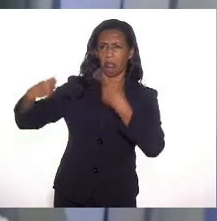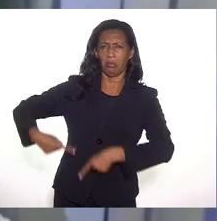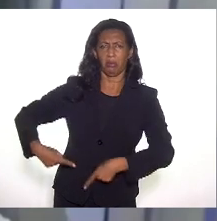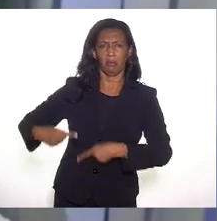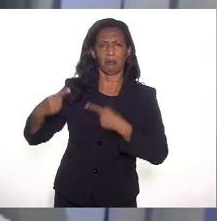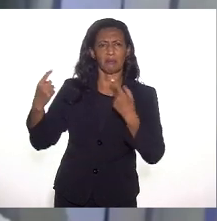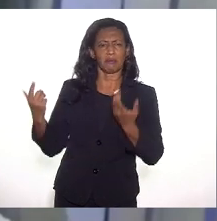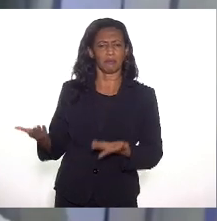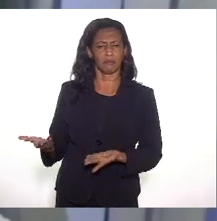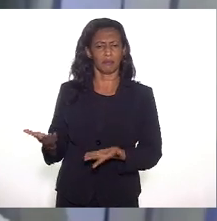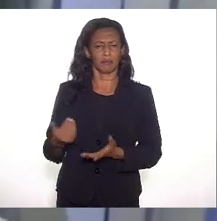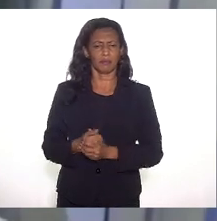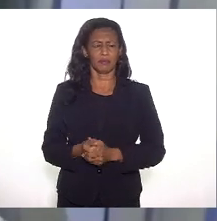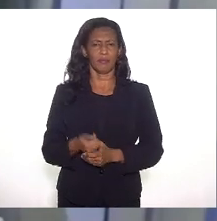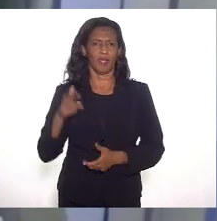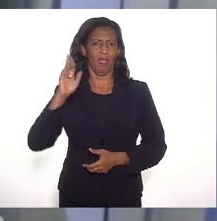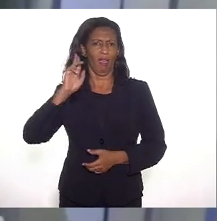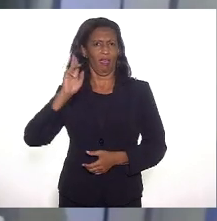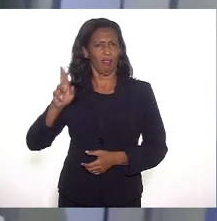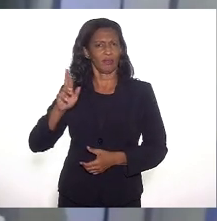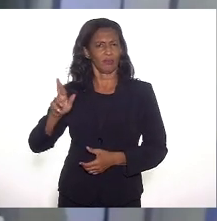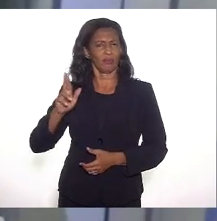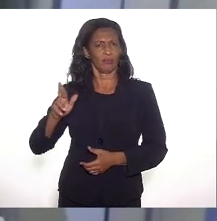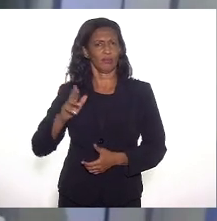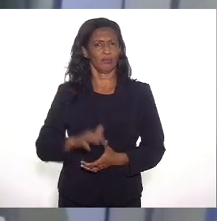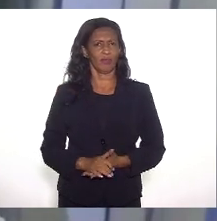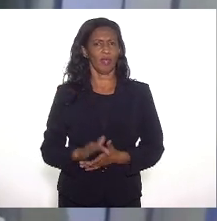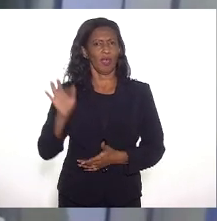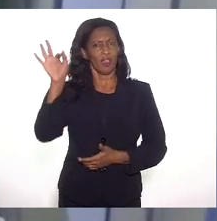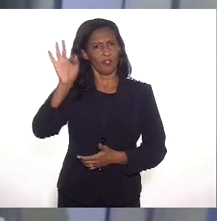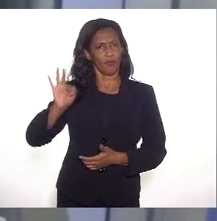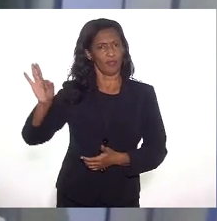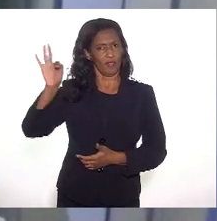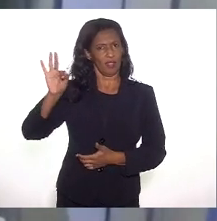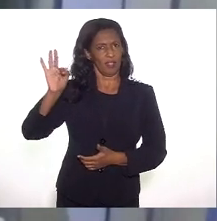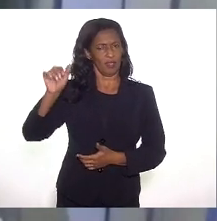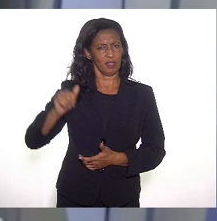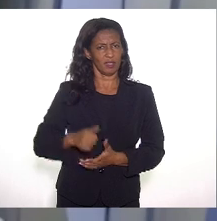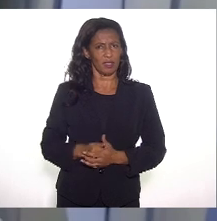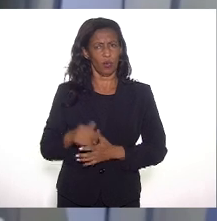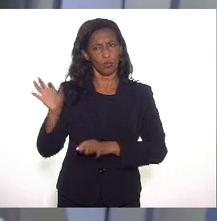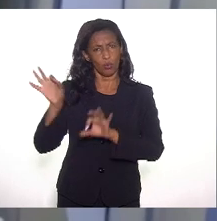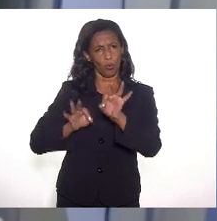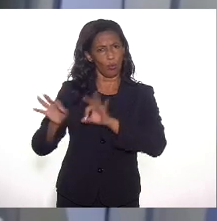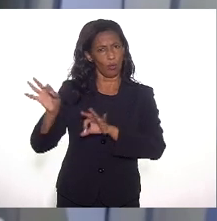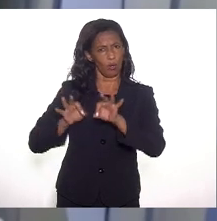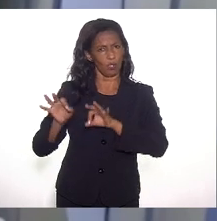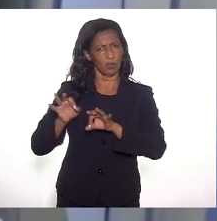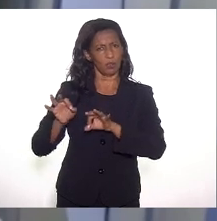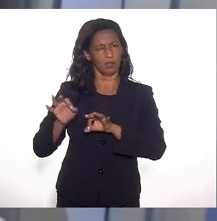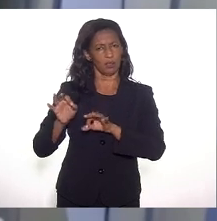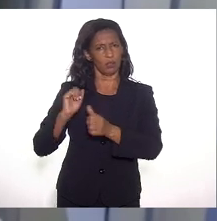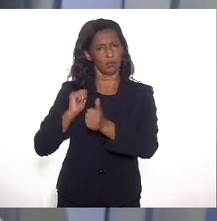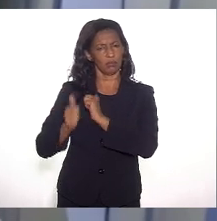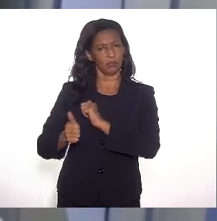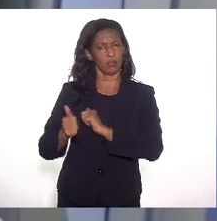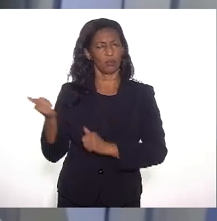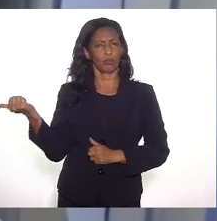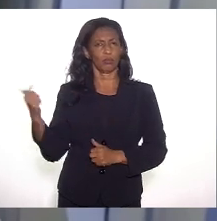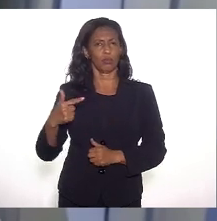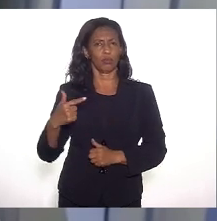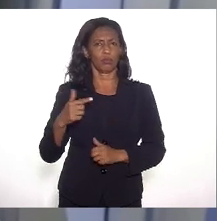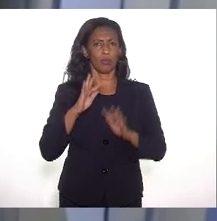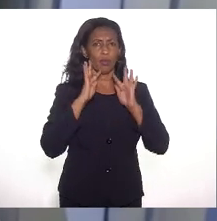muito mais importância à resposta à Federação Sul-Americana, que organiza a Copa América, do que